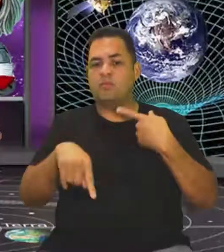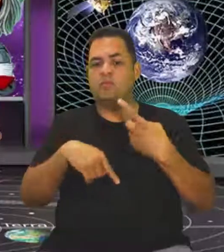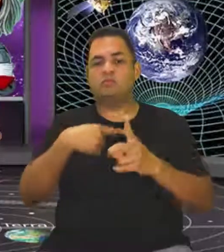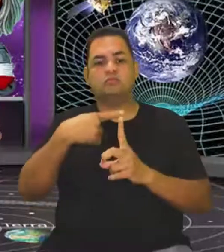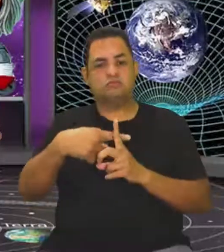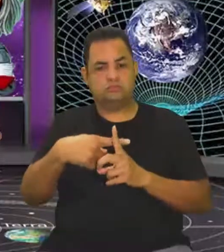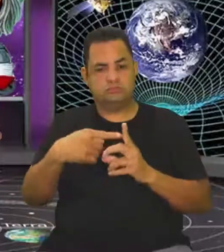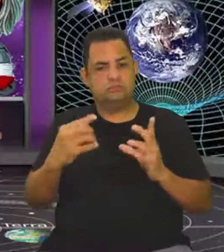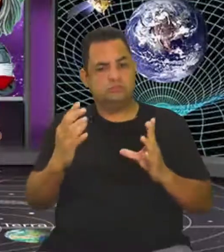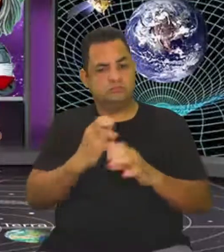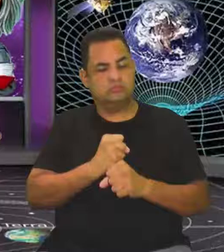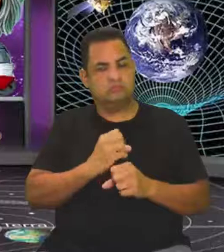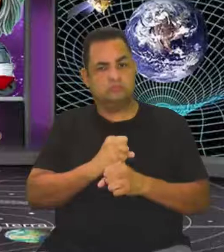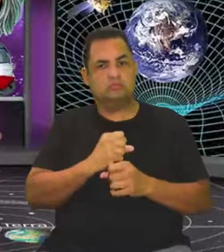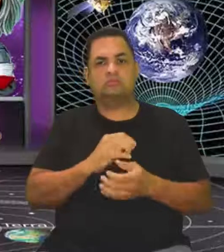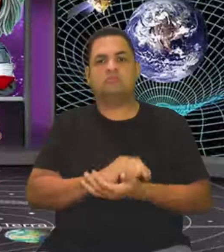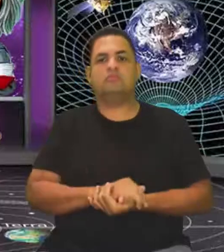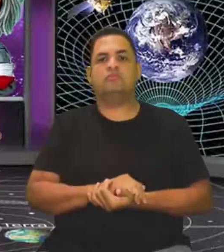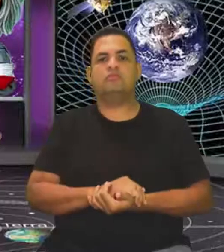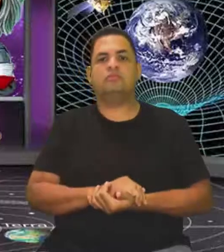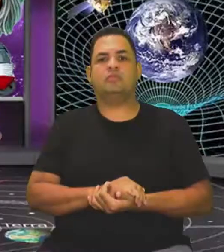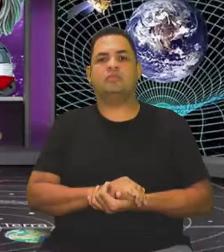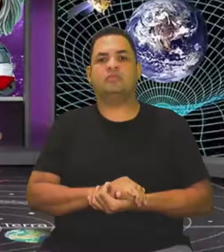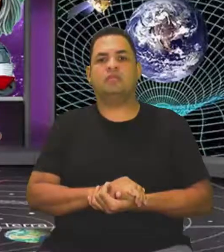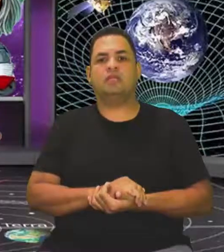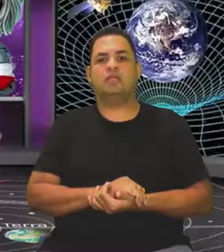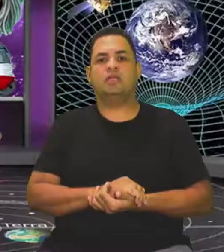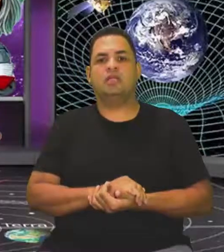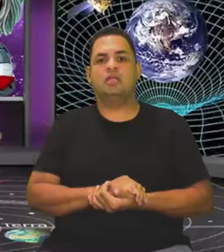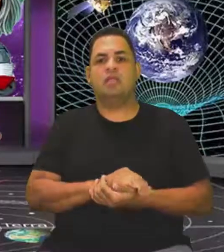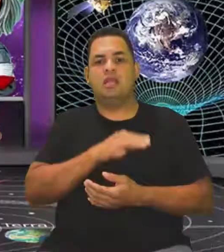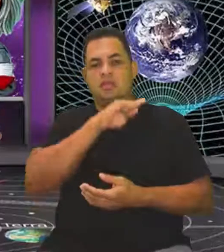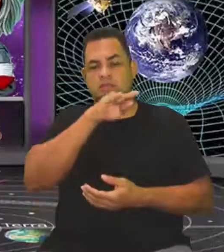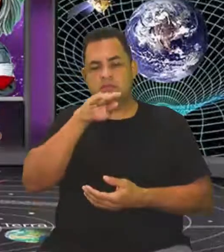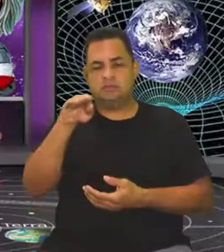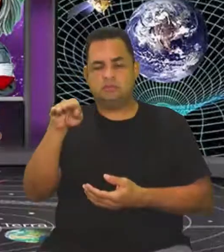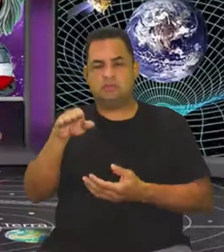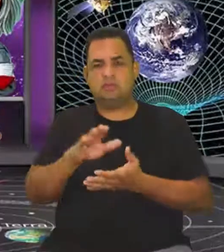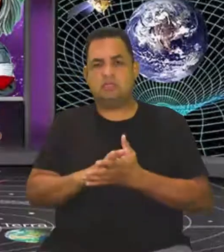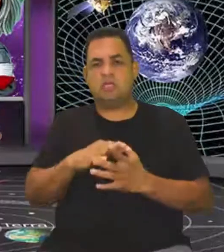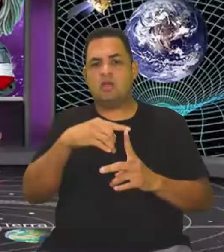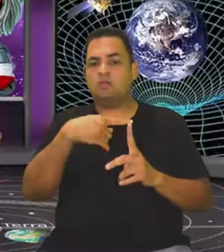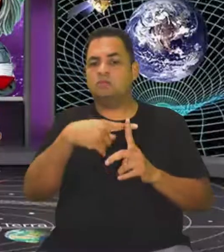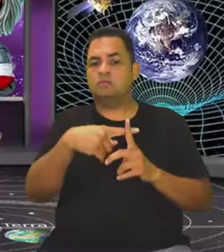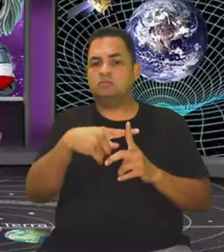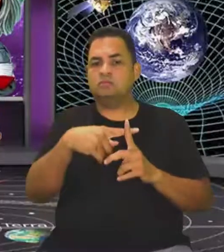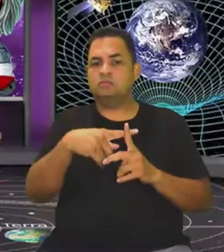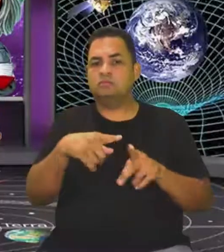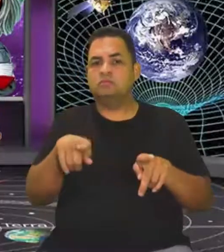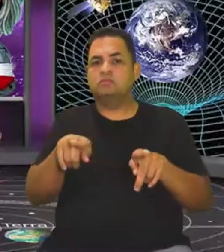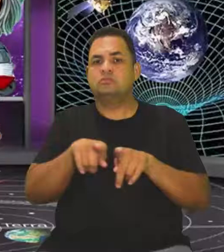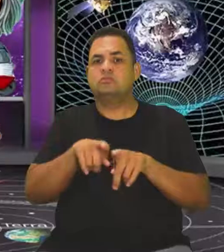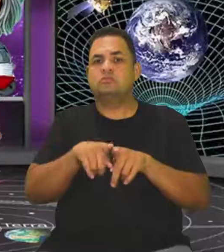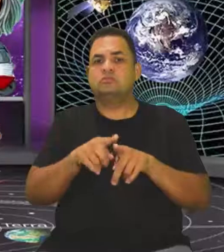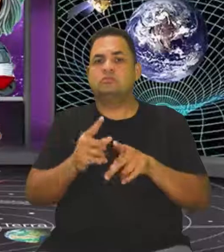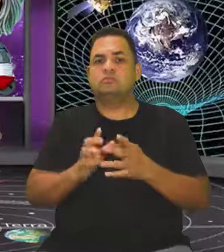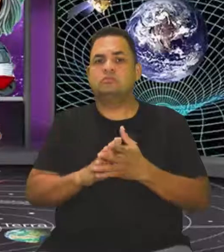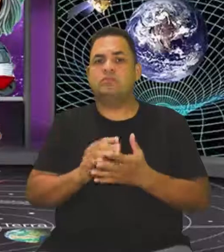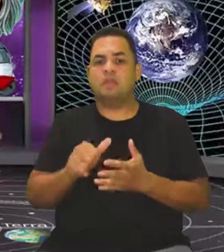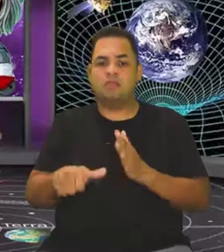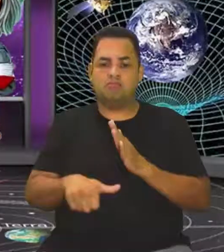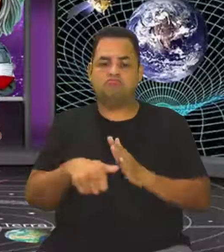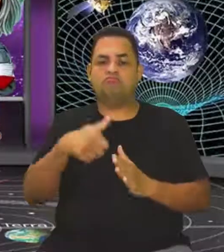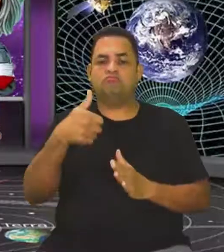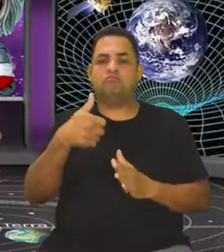somar, ok? E lá na associação em série, essa corrente que foi somada aqui, ela também é igual no